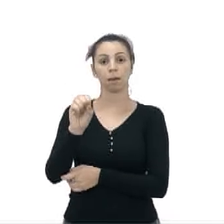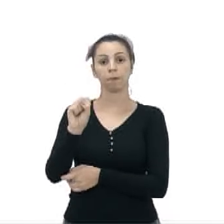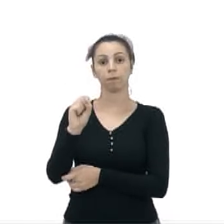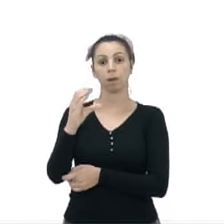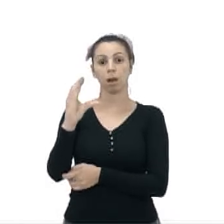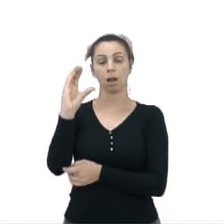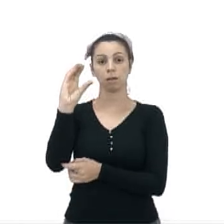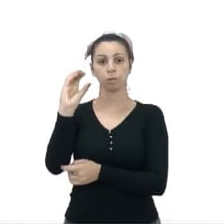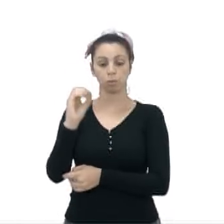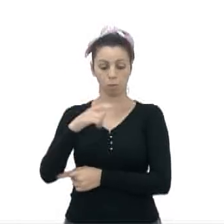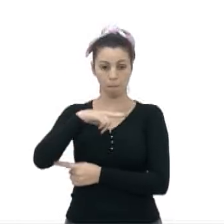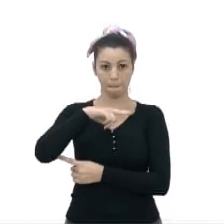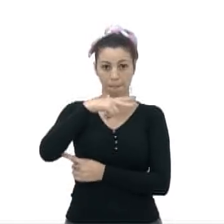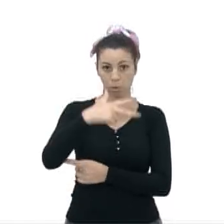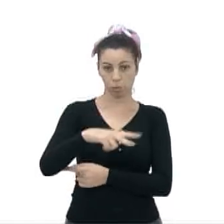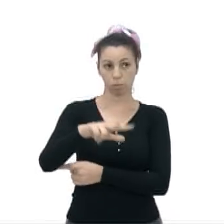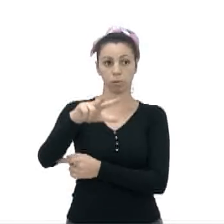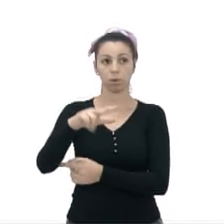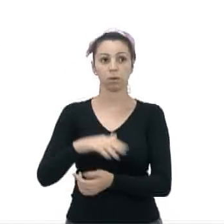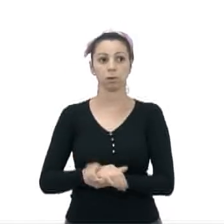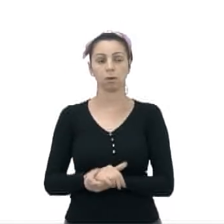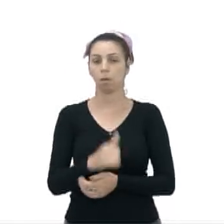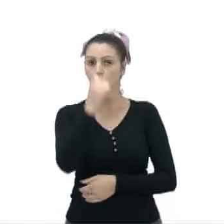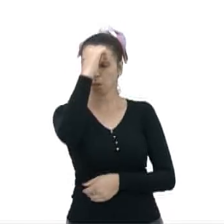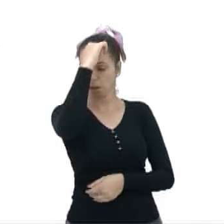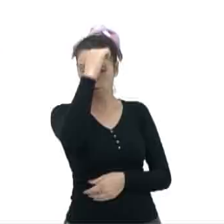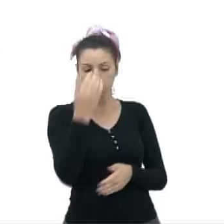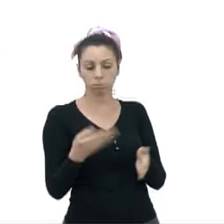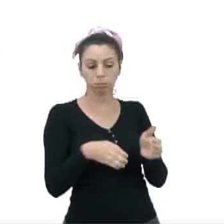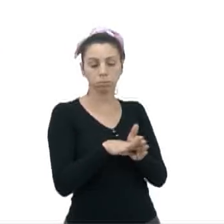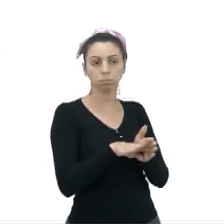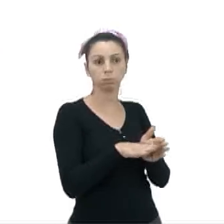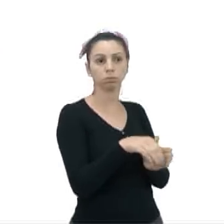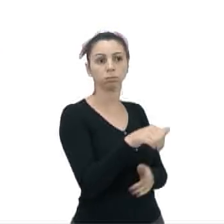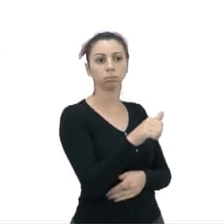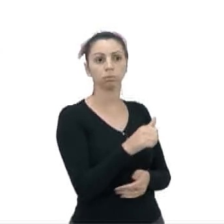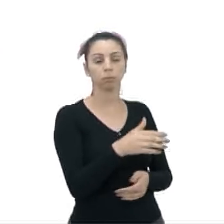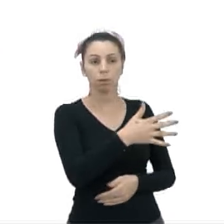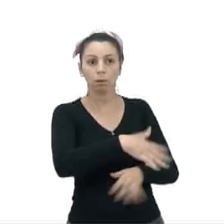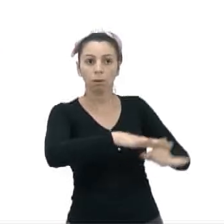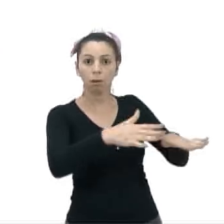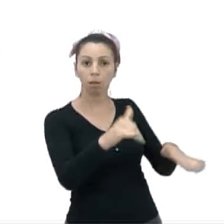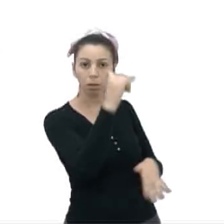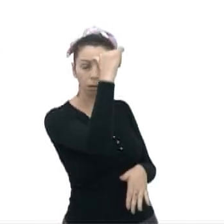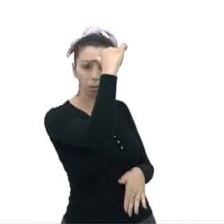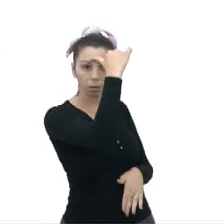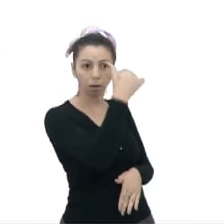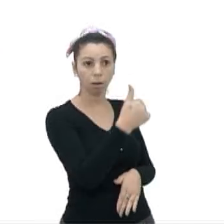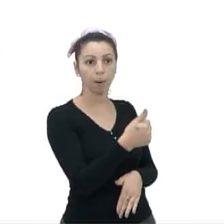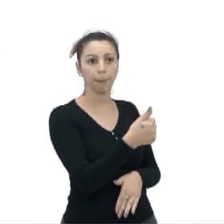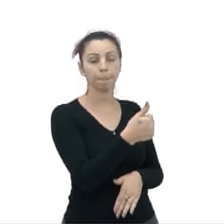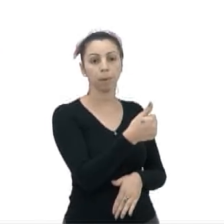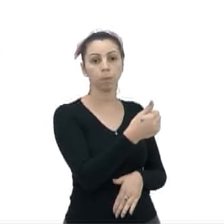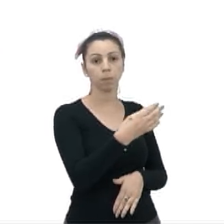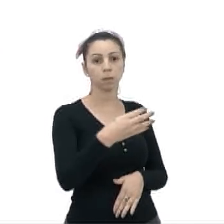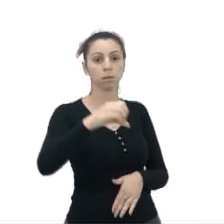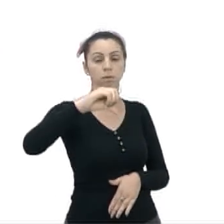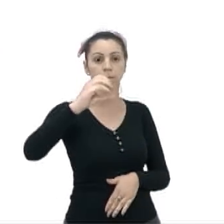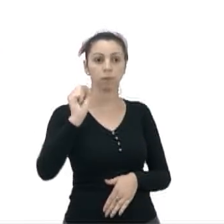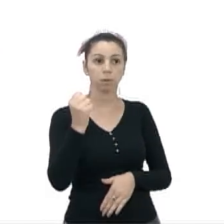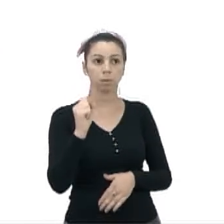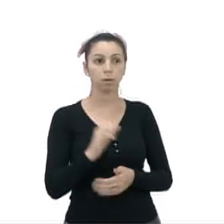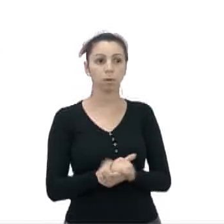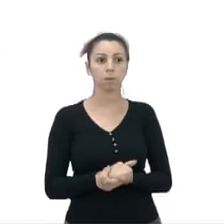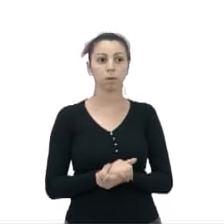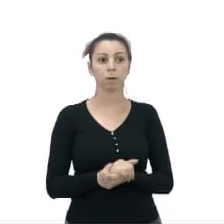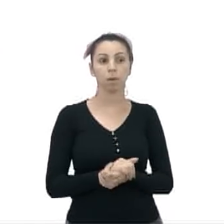fala dos portugueses. Vasco da Gama, na Índia, quando Vasco da Gama chegou às águas indianas em 1498,